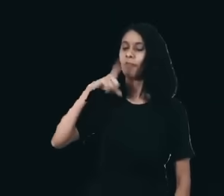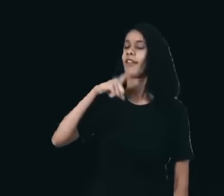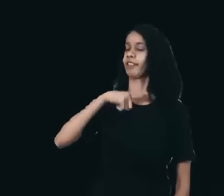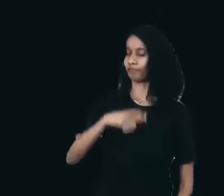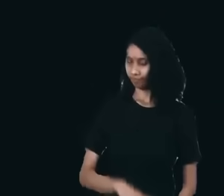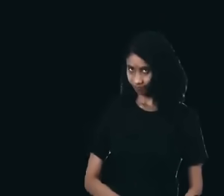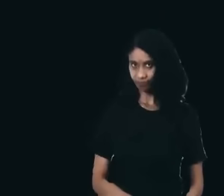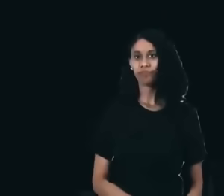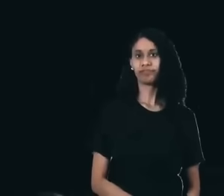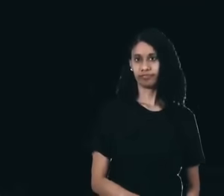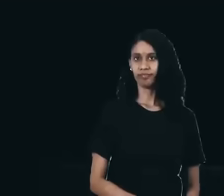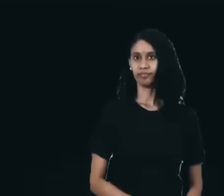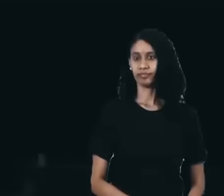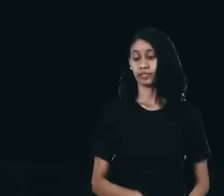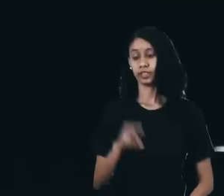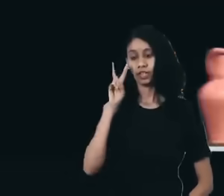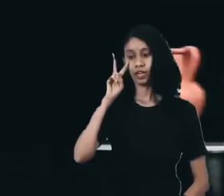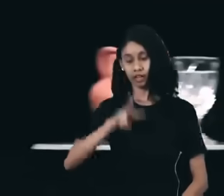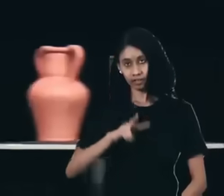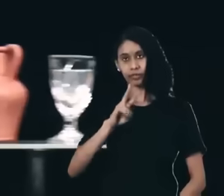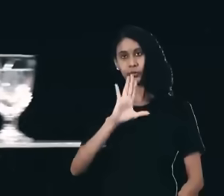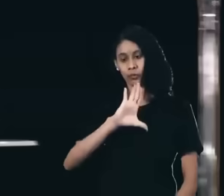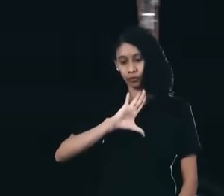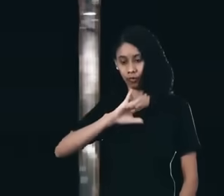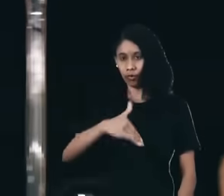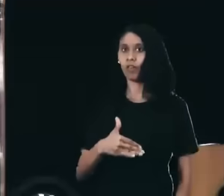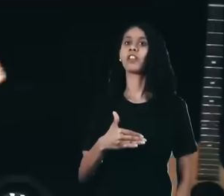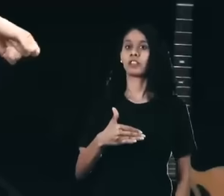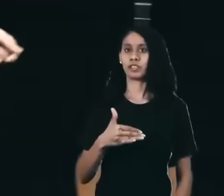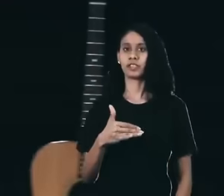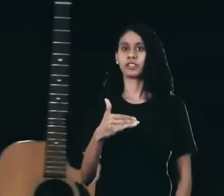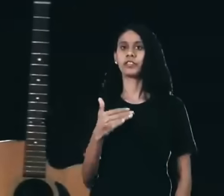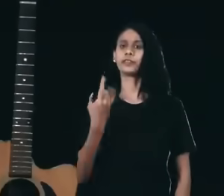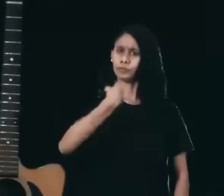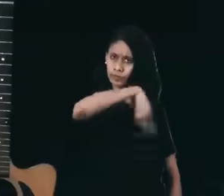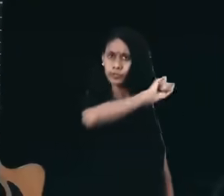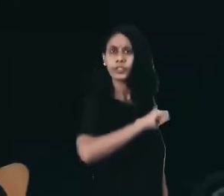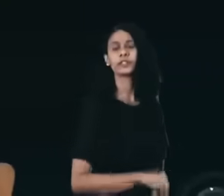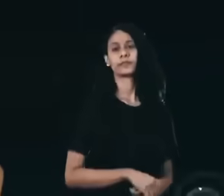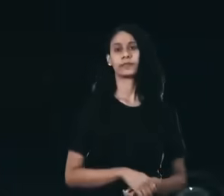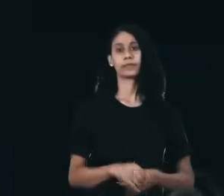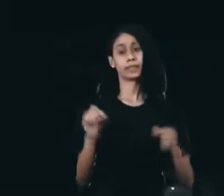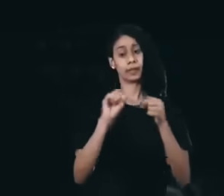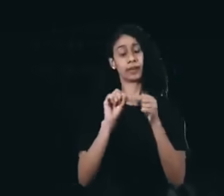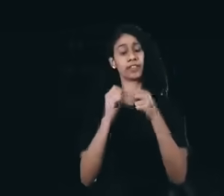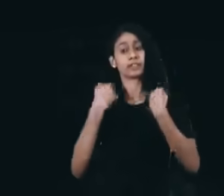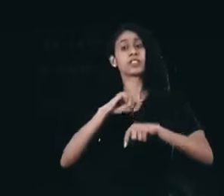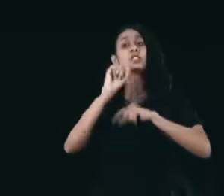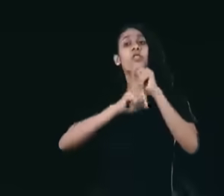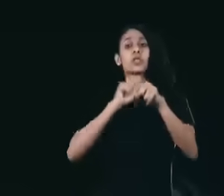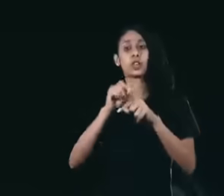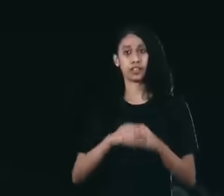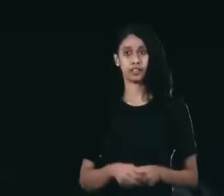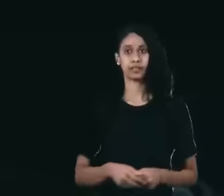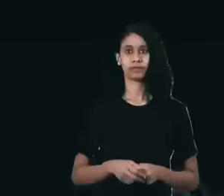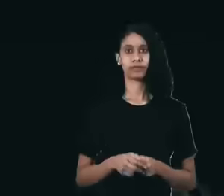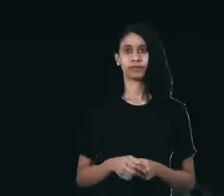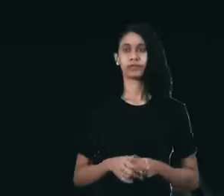se posicionou corajosamente e foi. E para fazer isso, ela precisou de quê? De